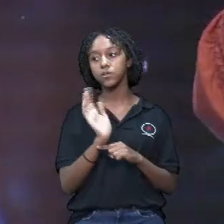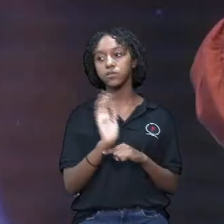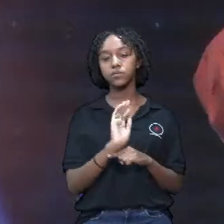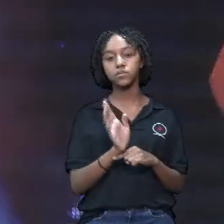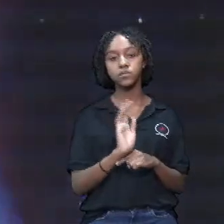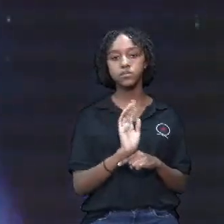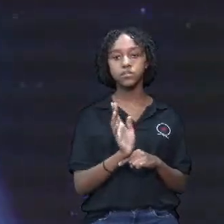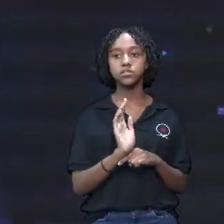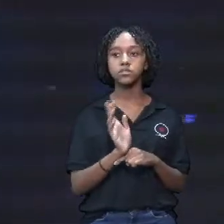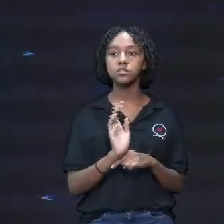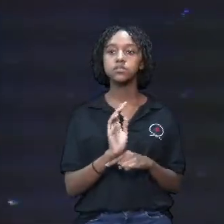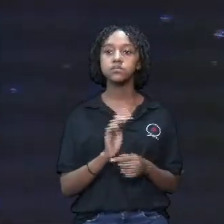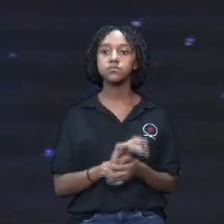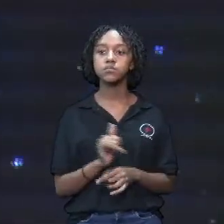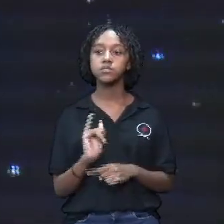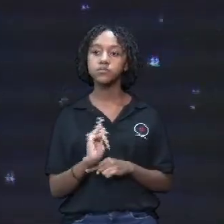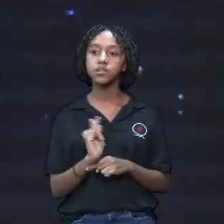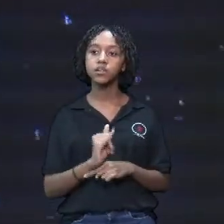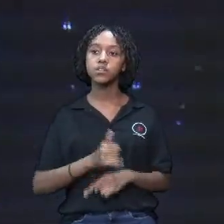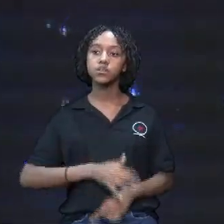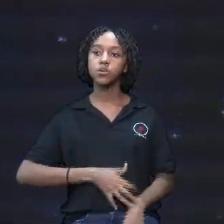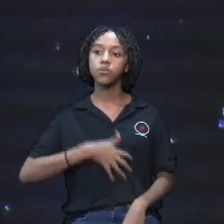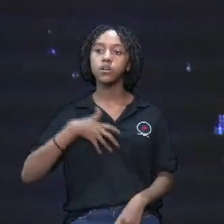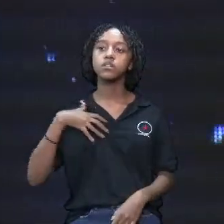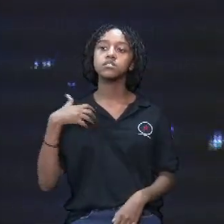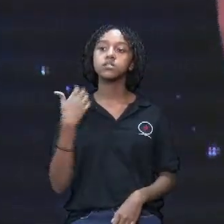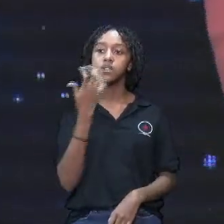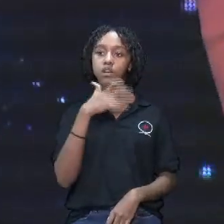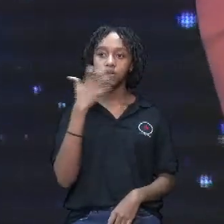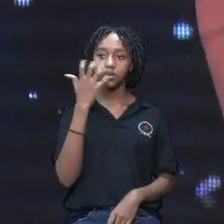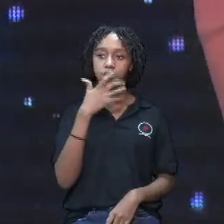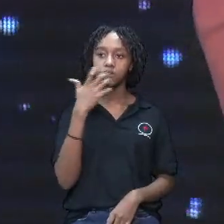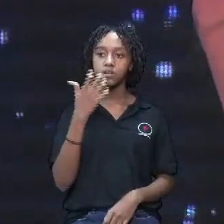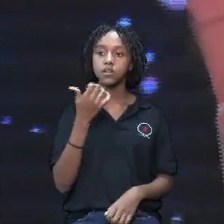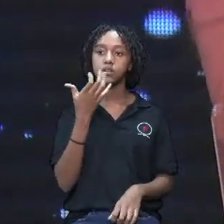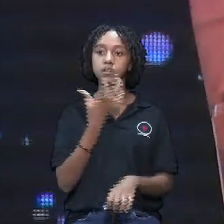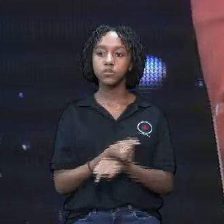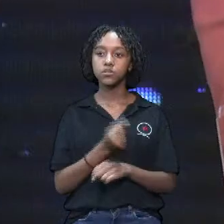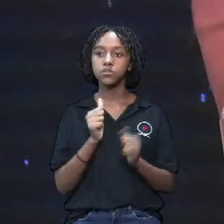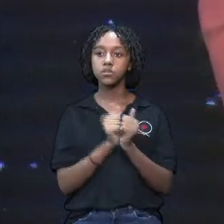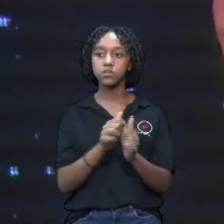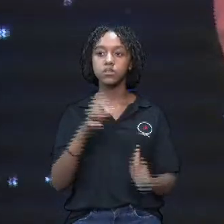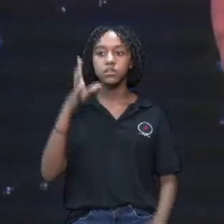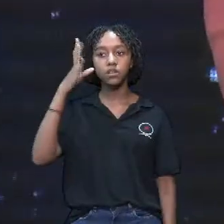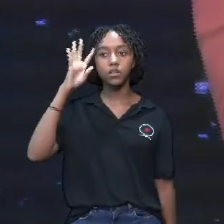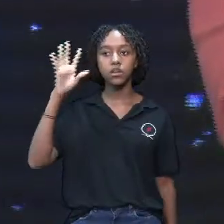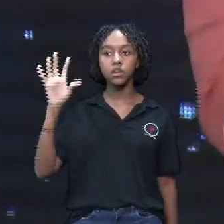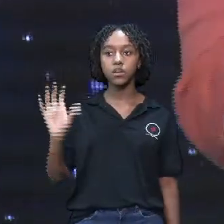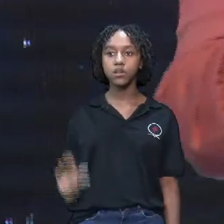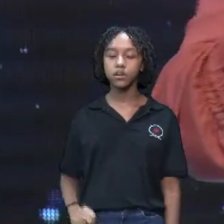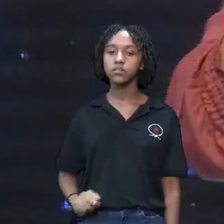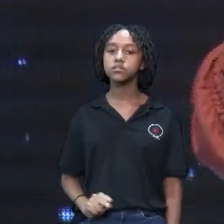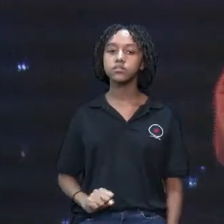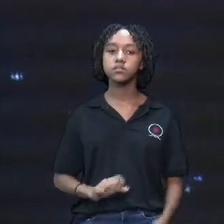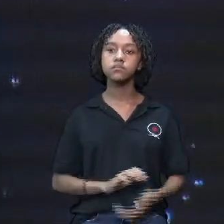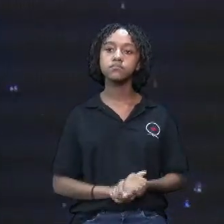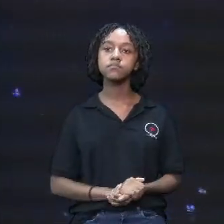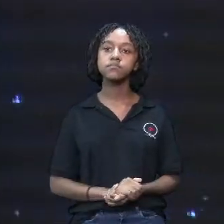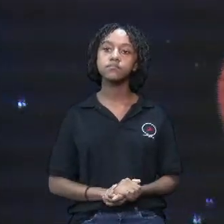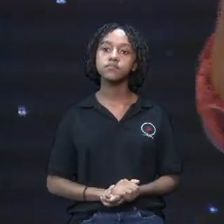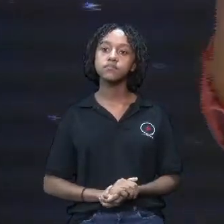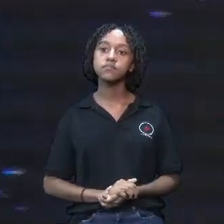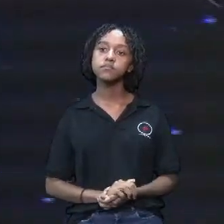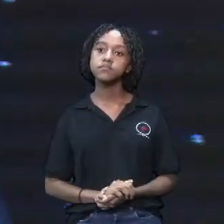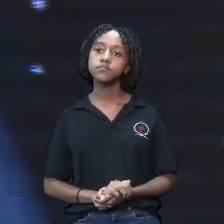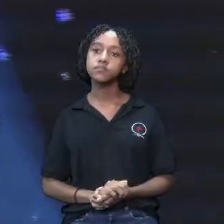de gravar com a pastora Fernanda Brum. Falei: amor, canta comigo. Gente, ele não quer cantar mais,